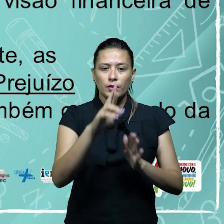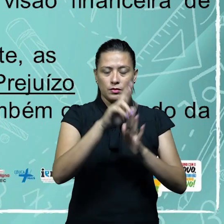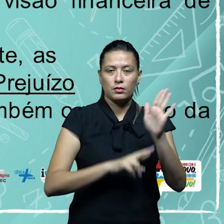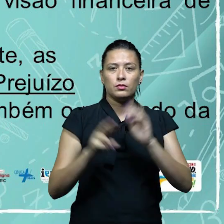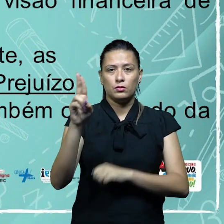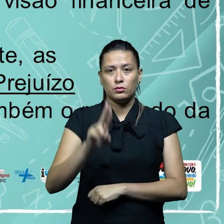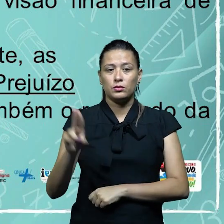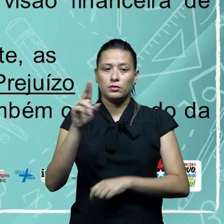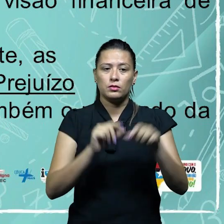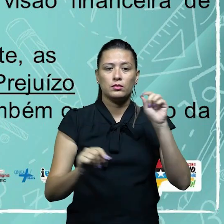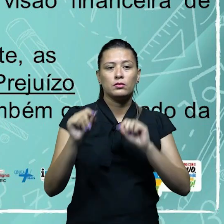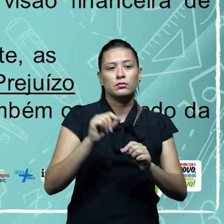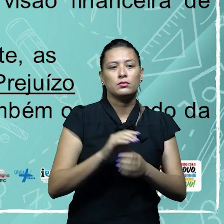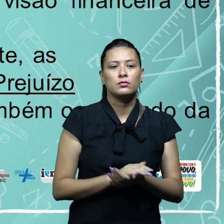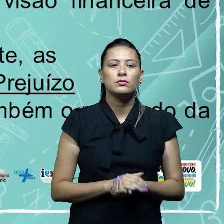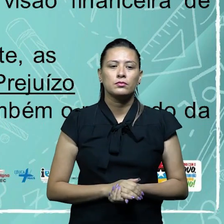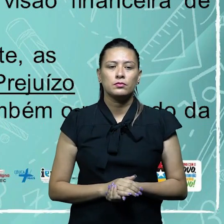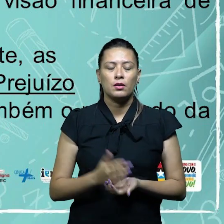é um deles. O balanço